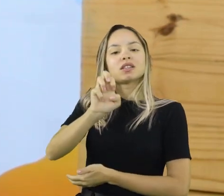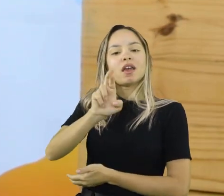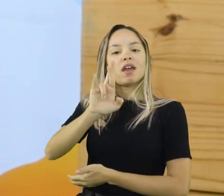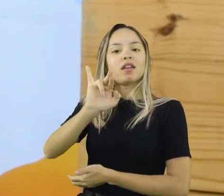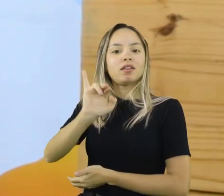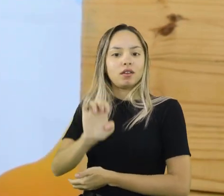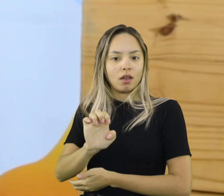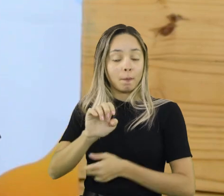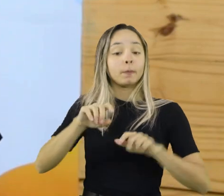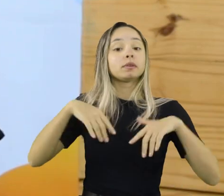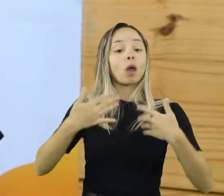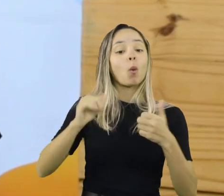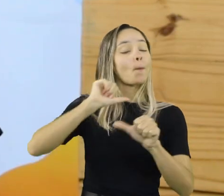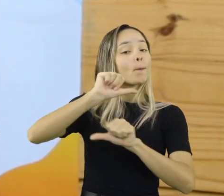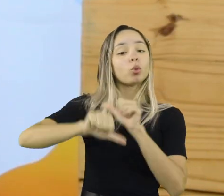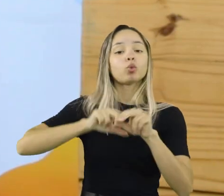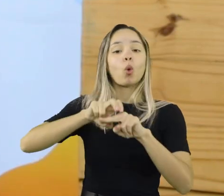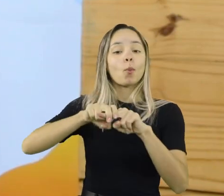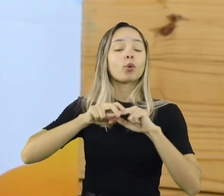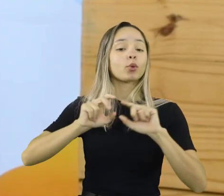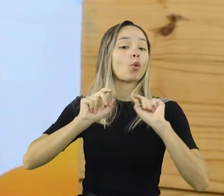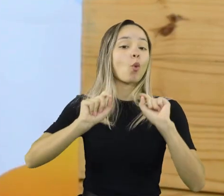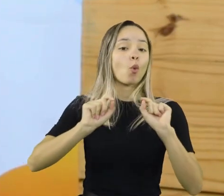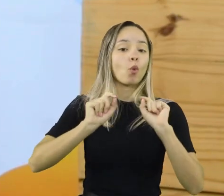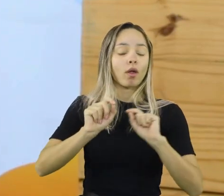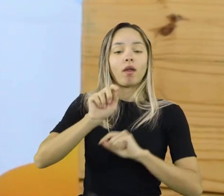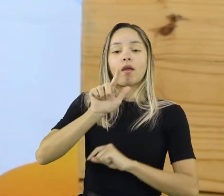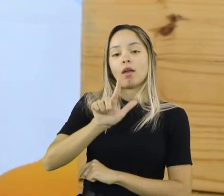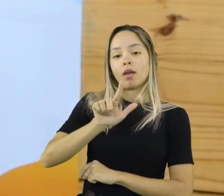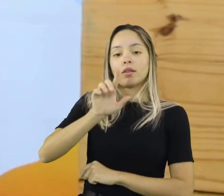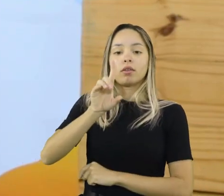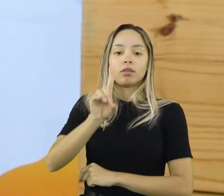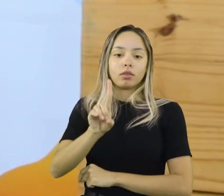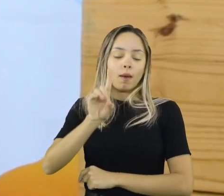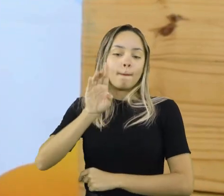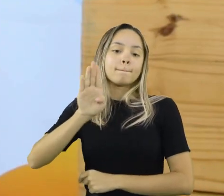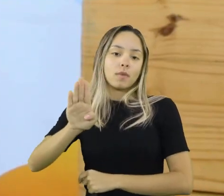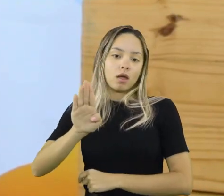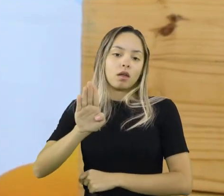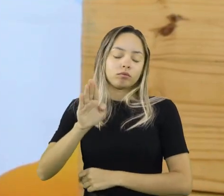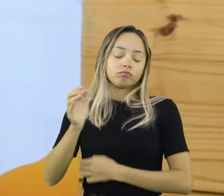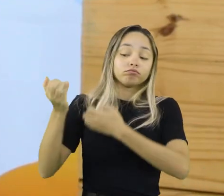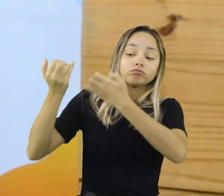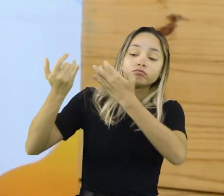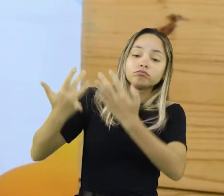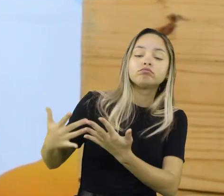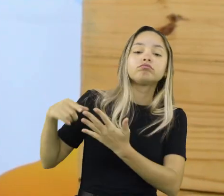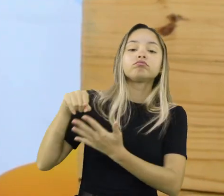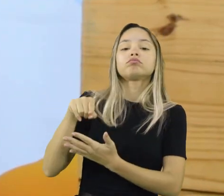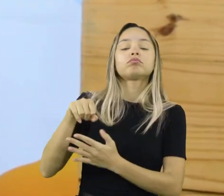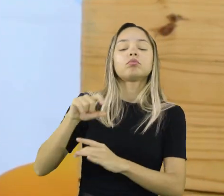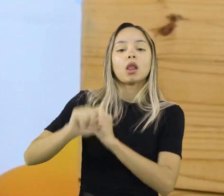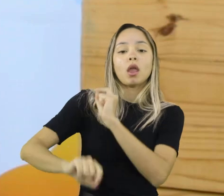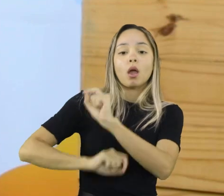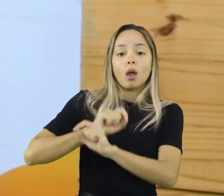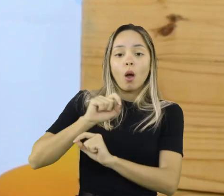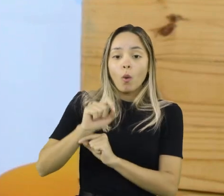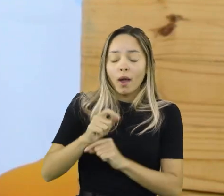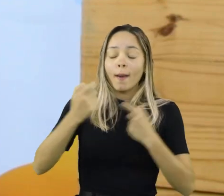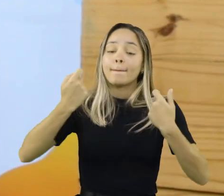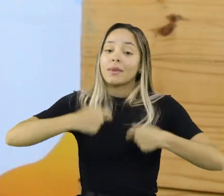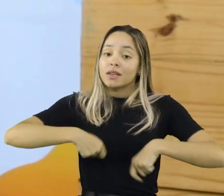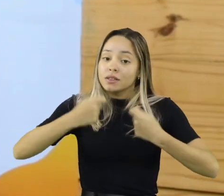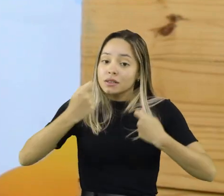partir da LDB, que disciplina que o requisito mínimo para essa atuação é a formação